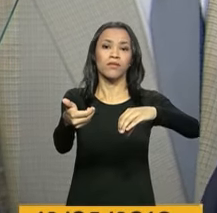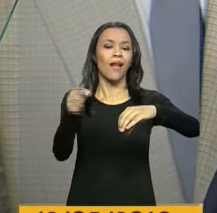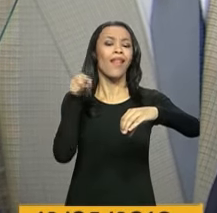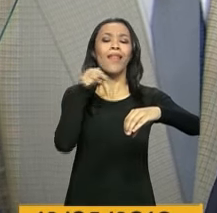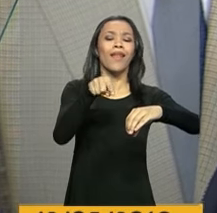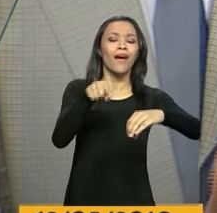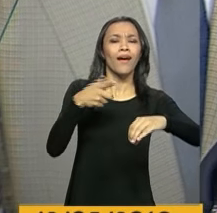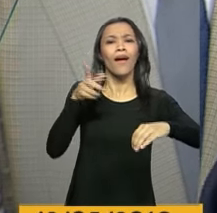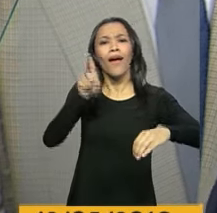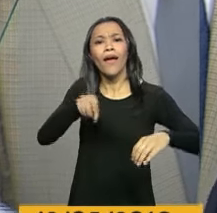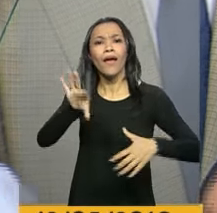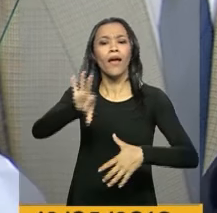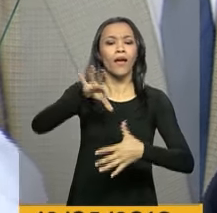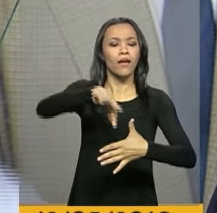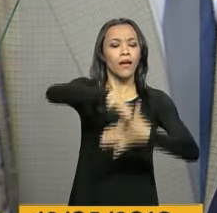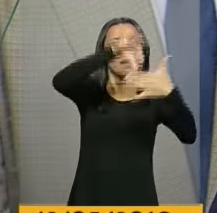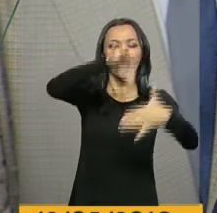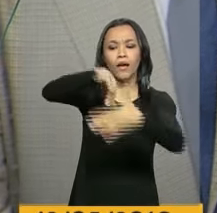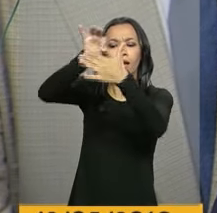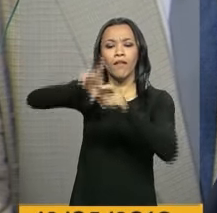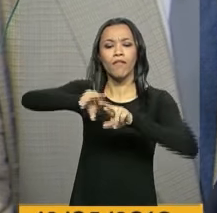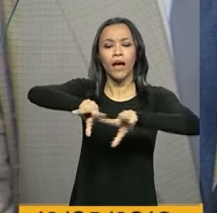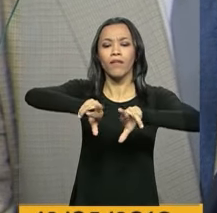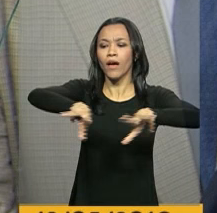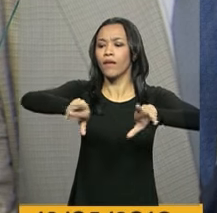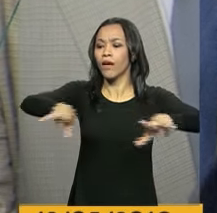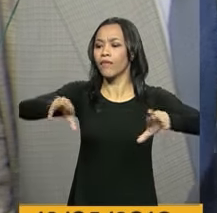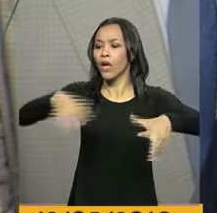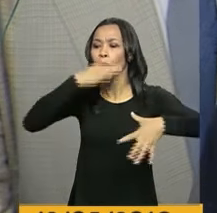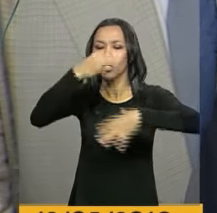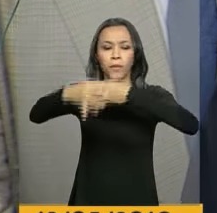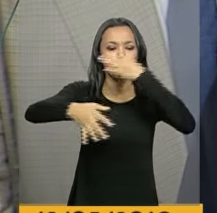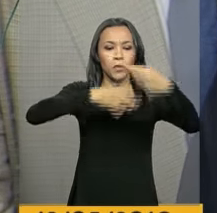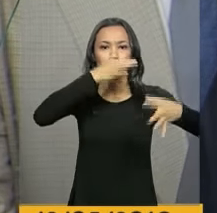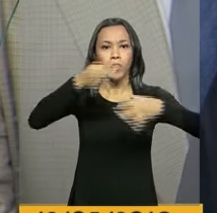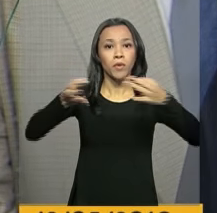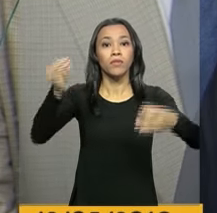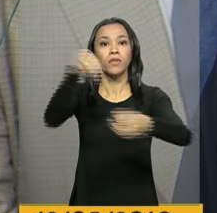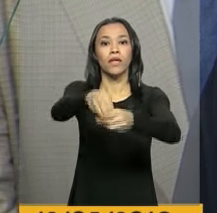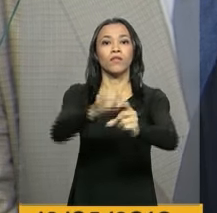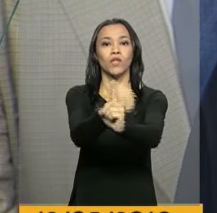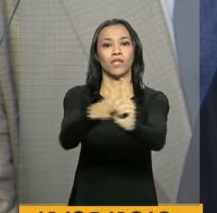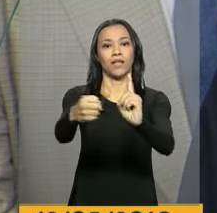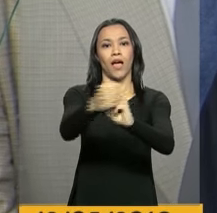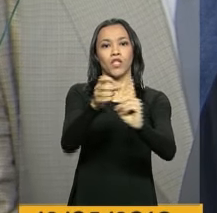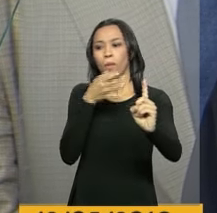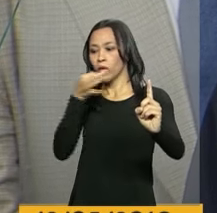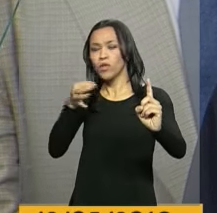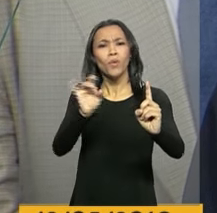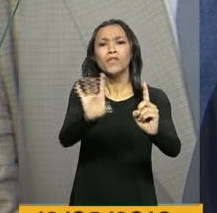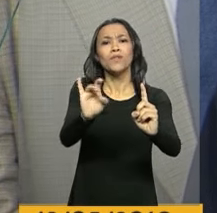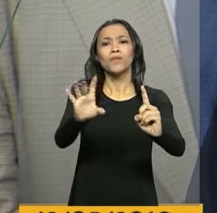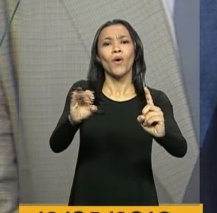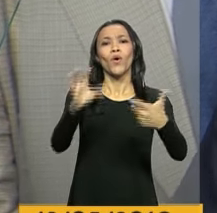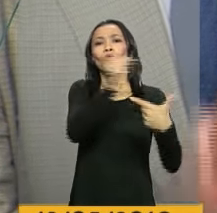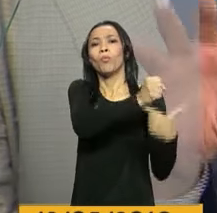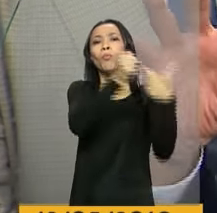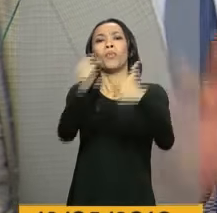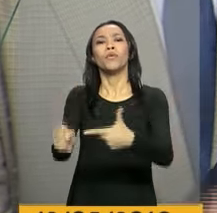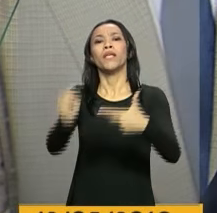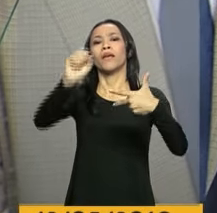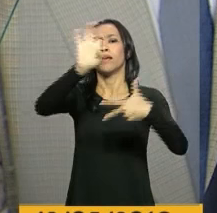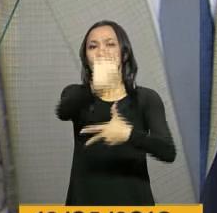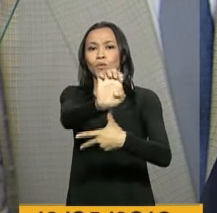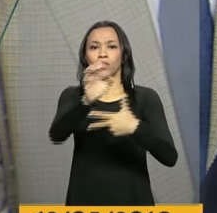estão representadas todas as correntes de opinião da sociedade brasileira. Não é apenas no Executivo. Lá no